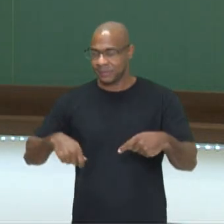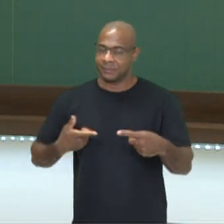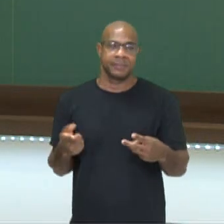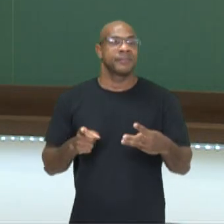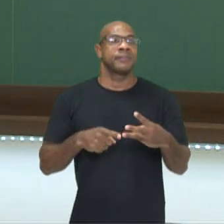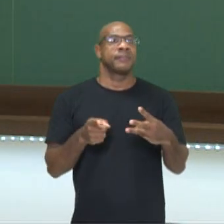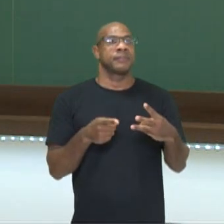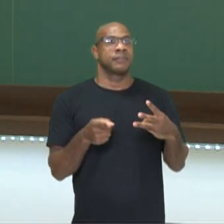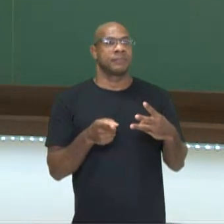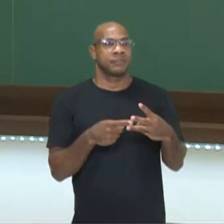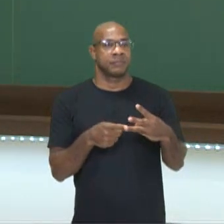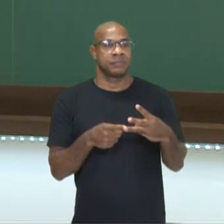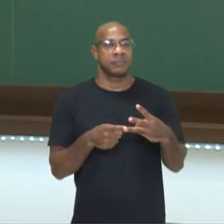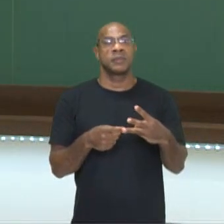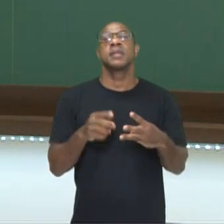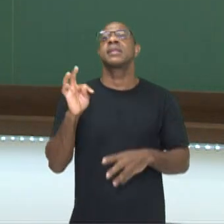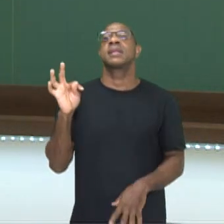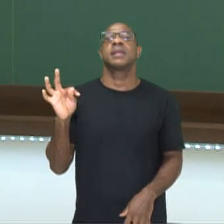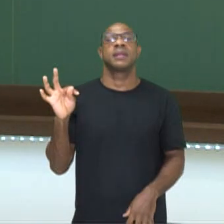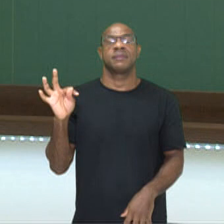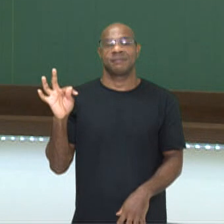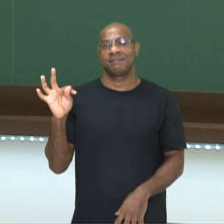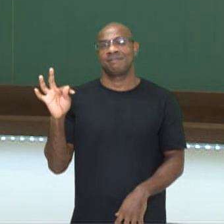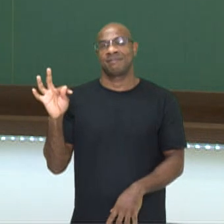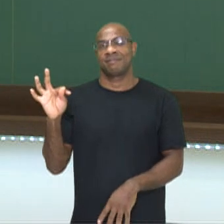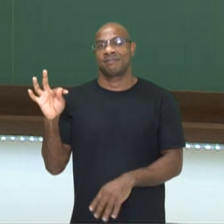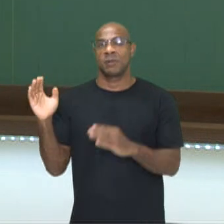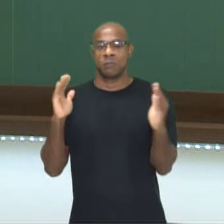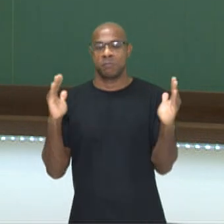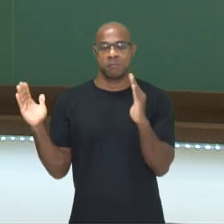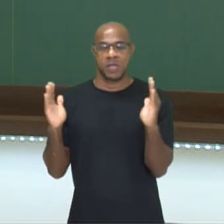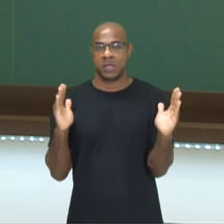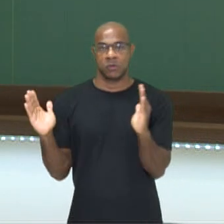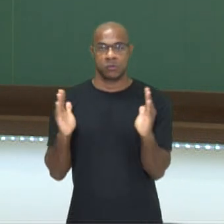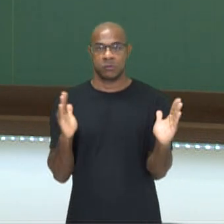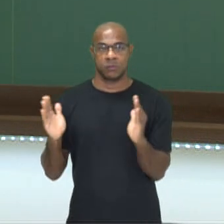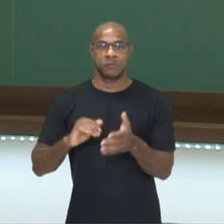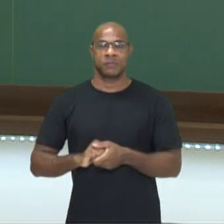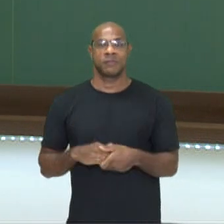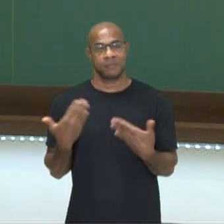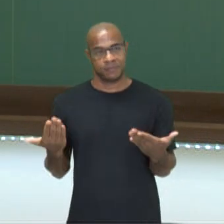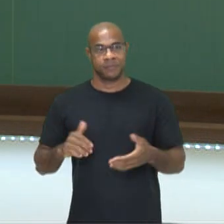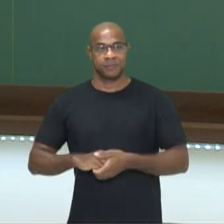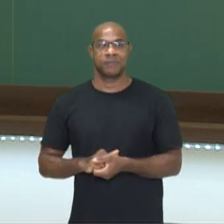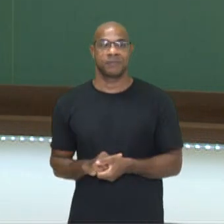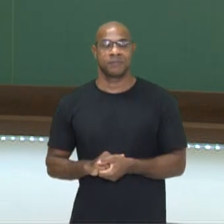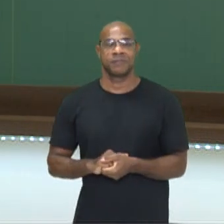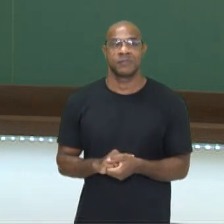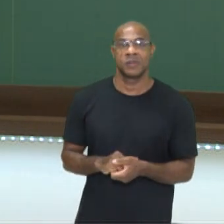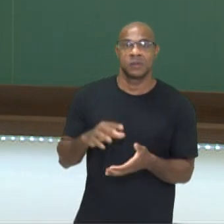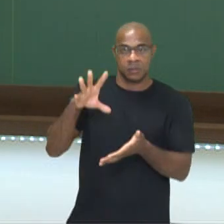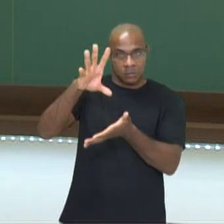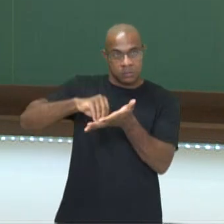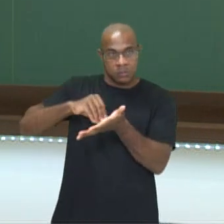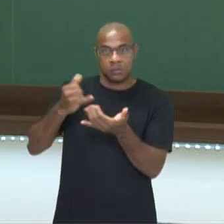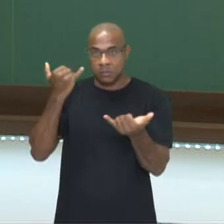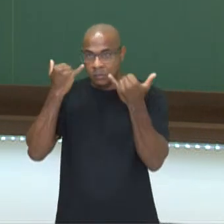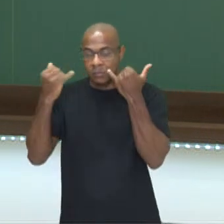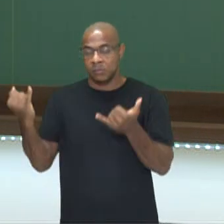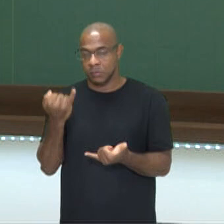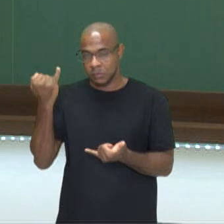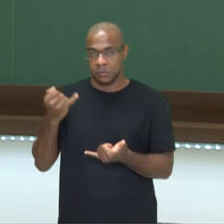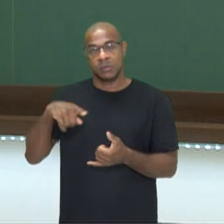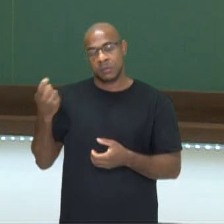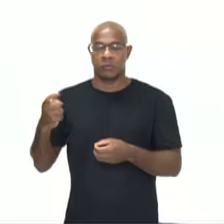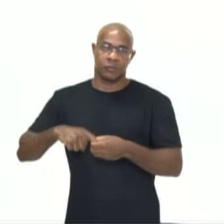tá? E o T é tempo, ok? Então agora, o que a gente faz? Vamos anotar essas informações porque é importante. E